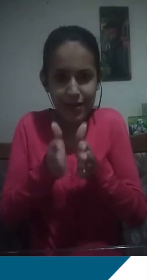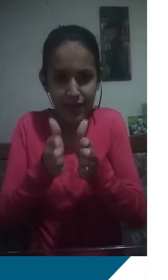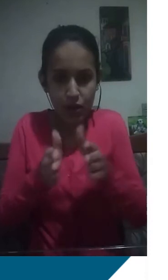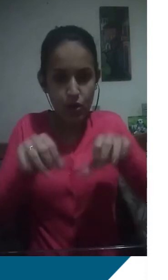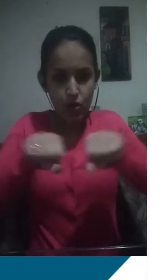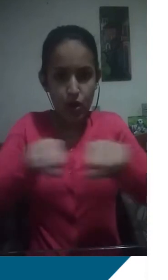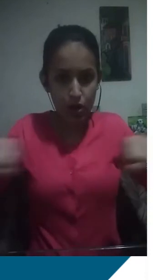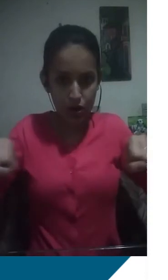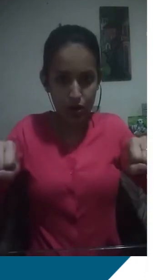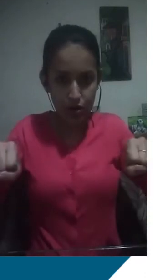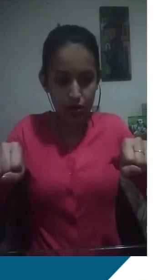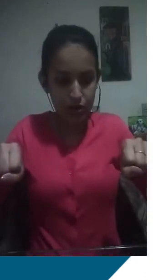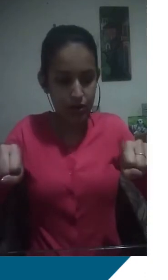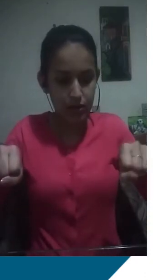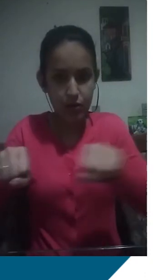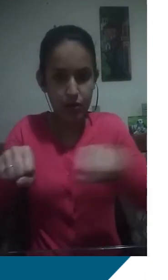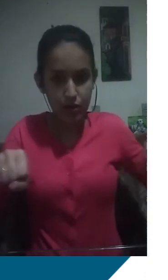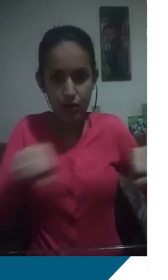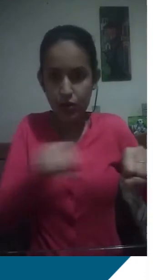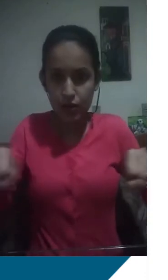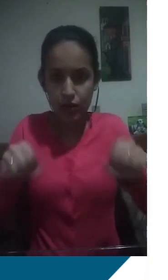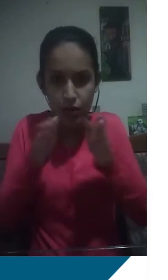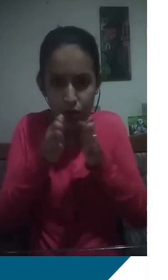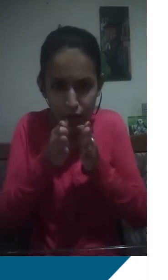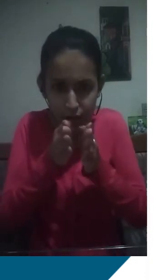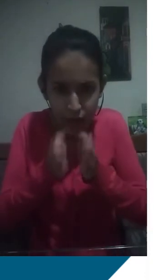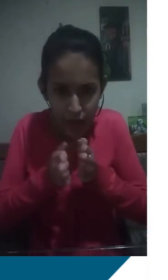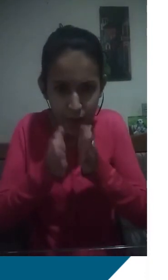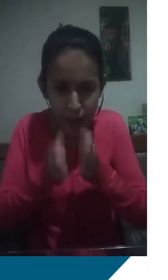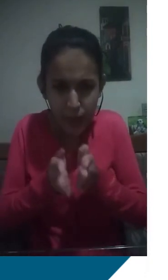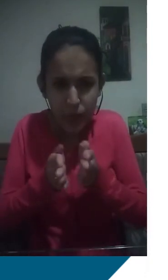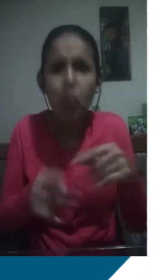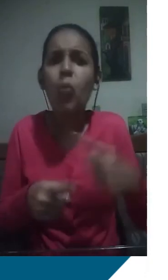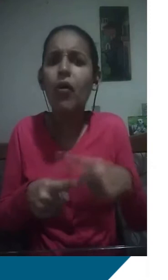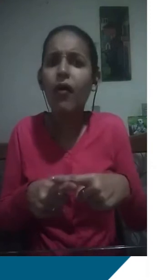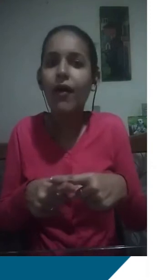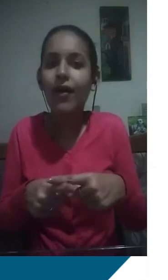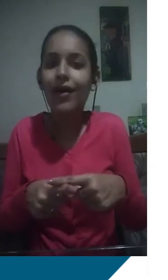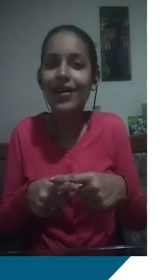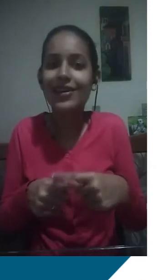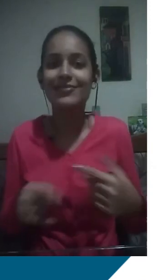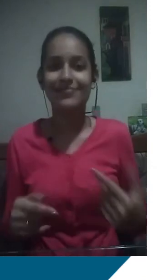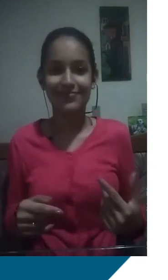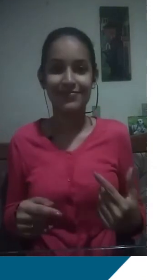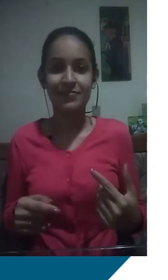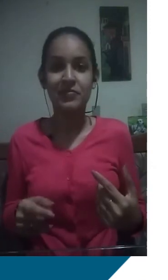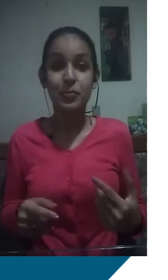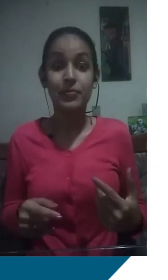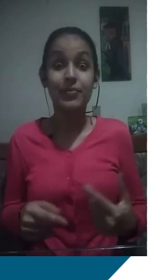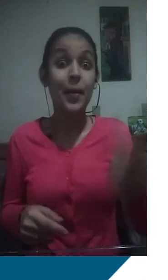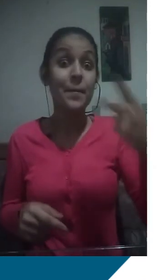tem esse espacinho entre eles. Para que serve esse espaço? Né? É exatamente o espaço para a barra se dilatar. Né? Porque